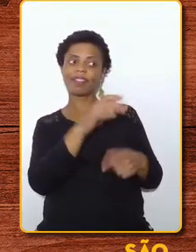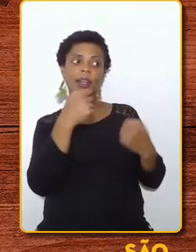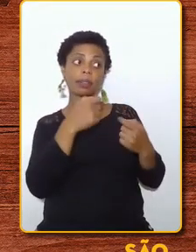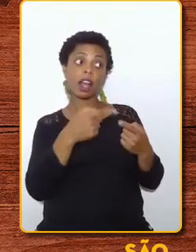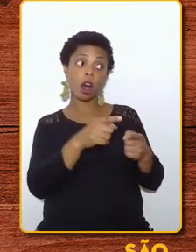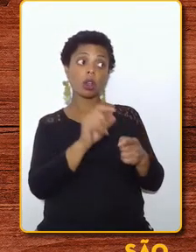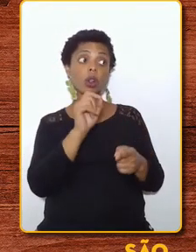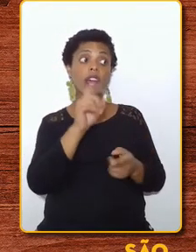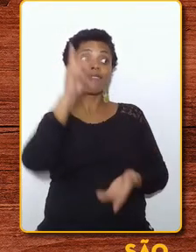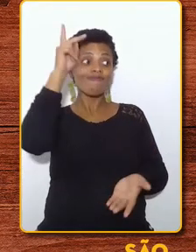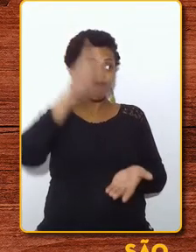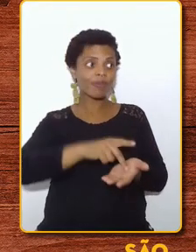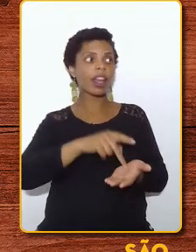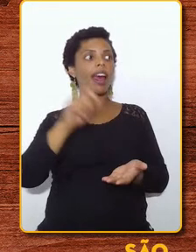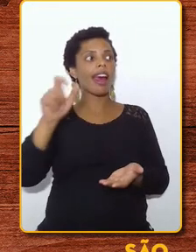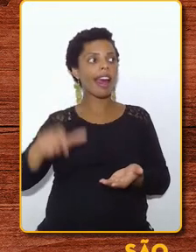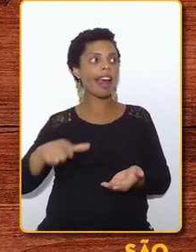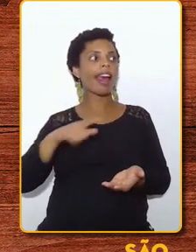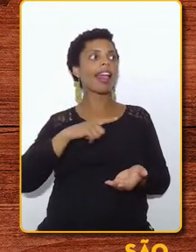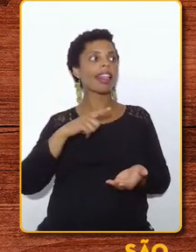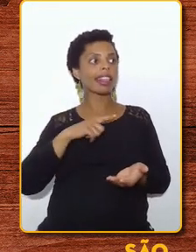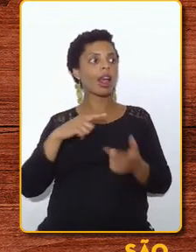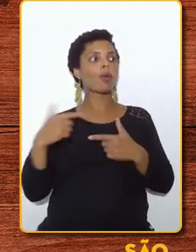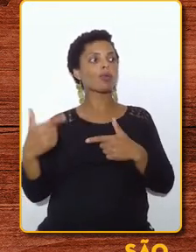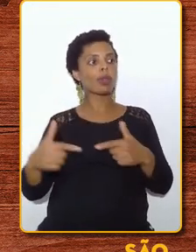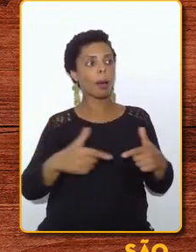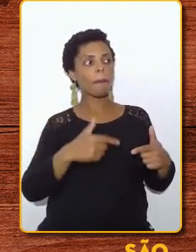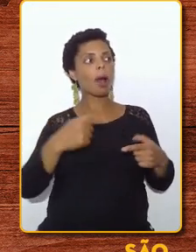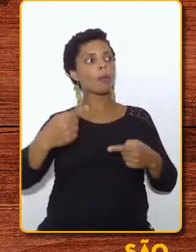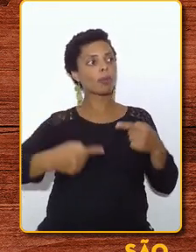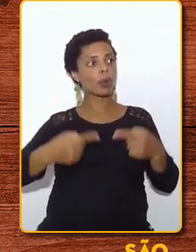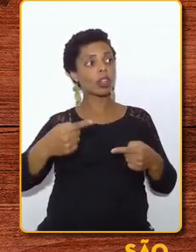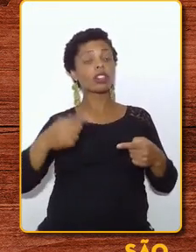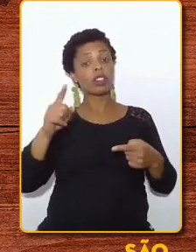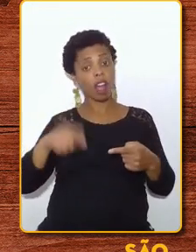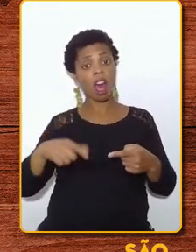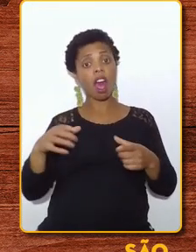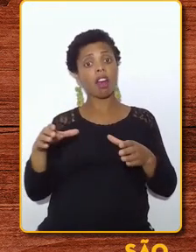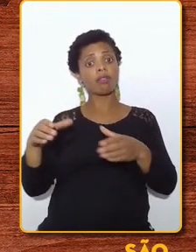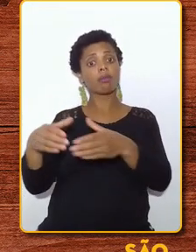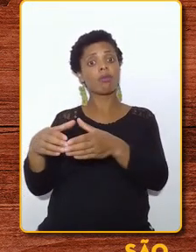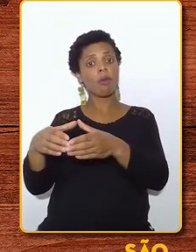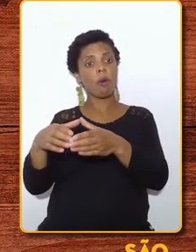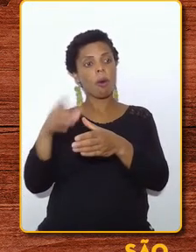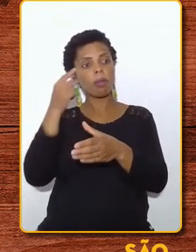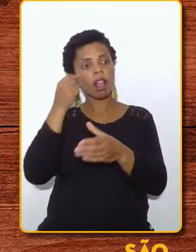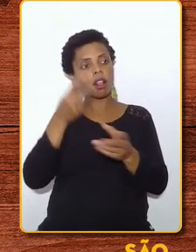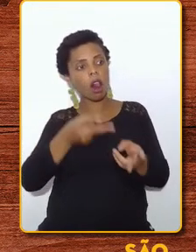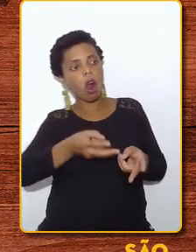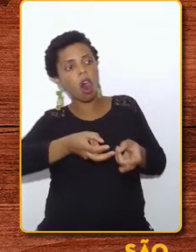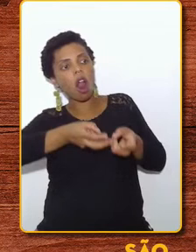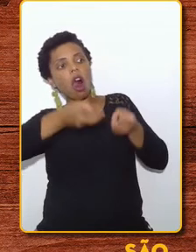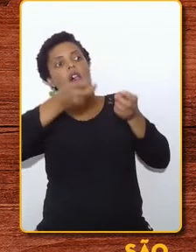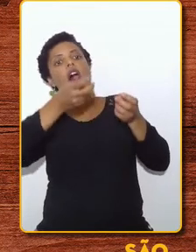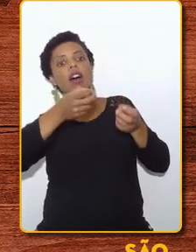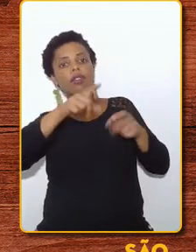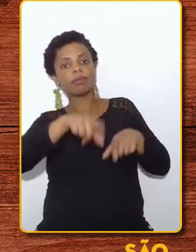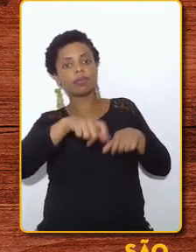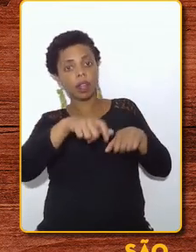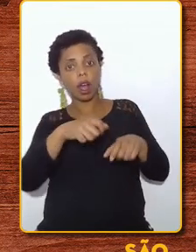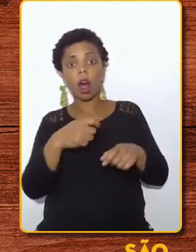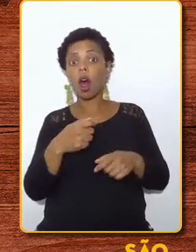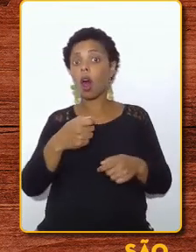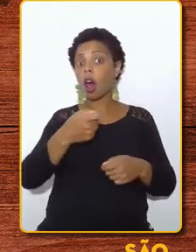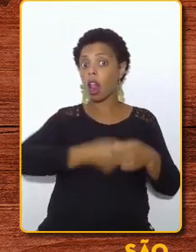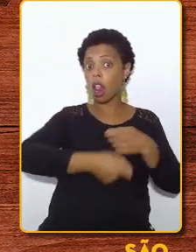realmente tem uma ação política. É a bancada ruralista. O agronegócio tem força porque a